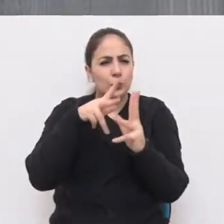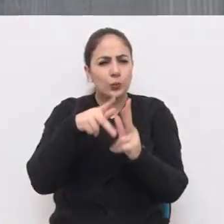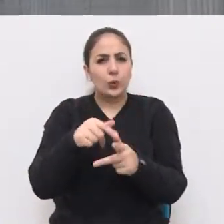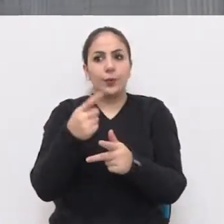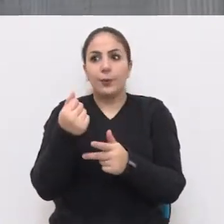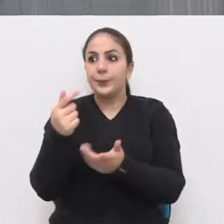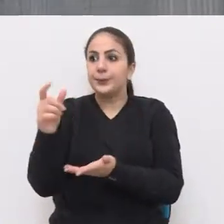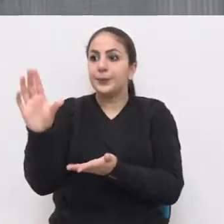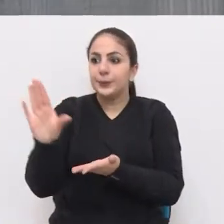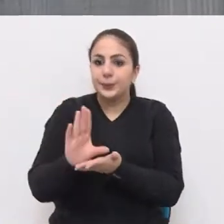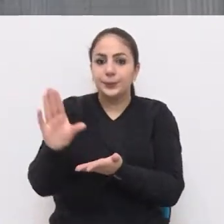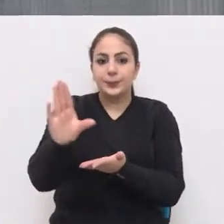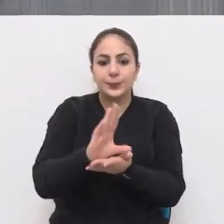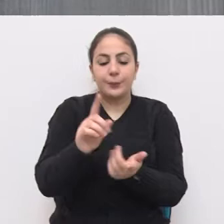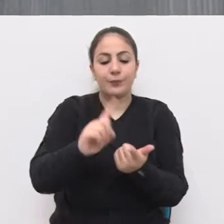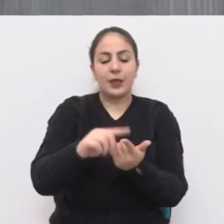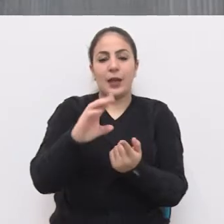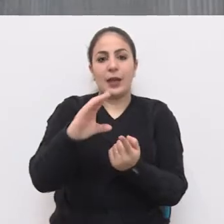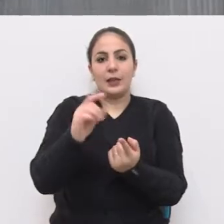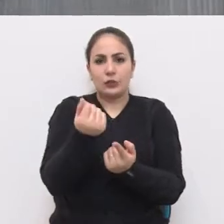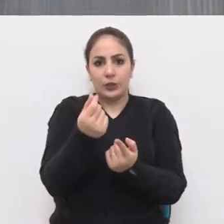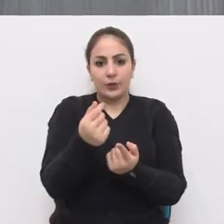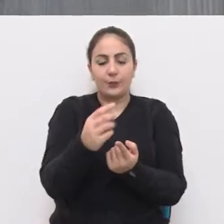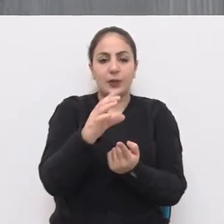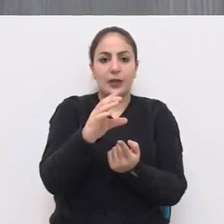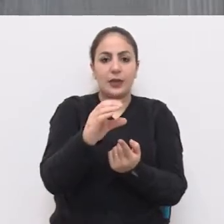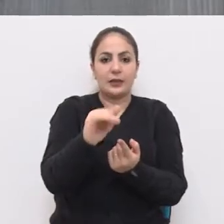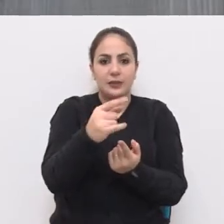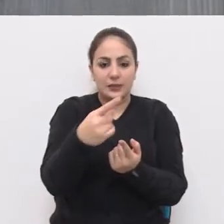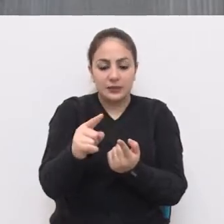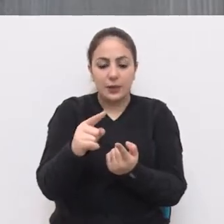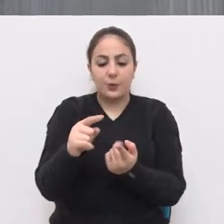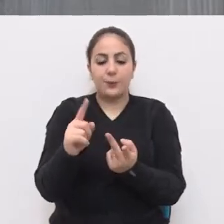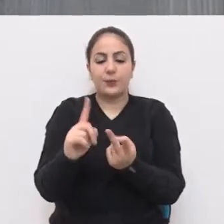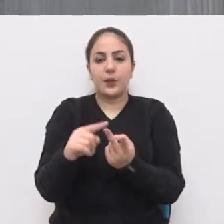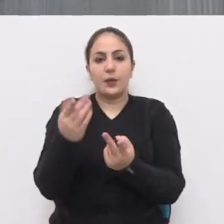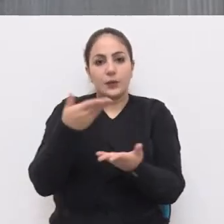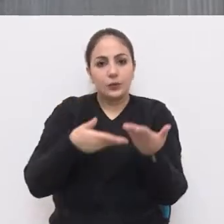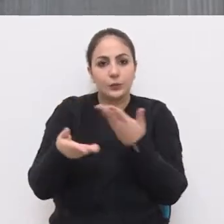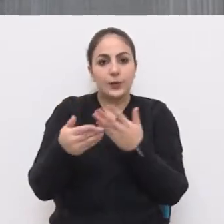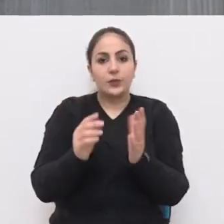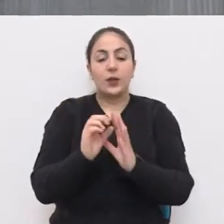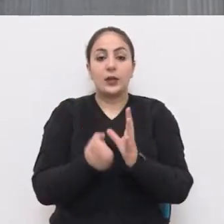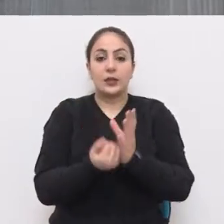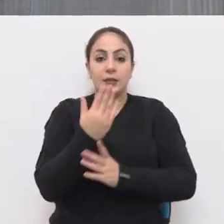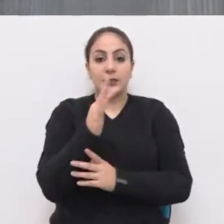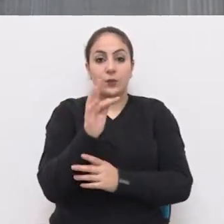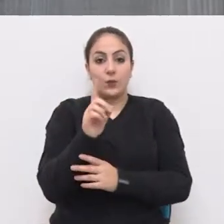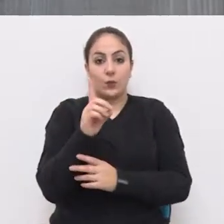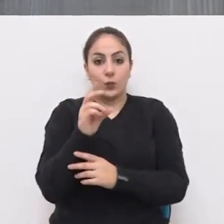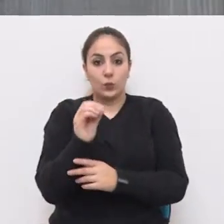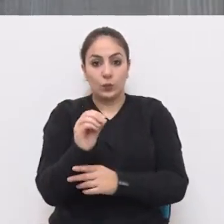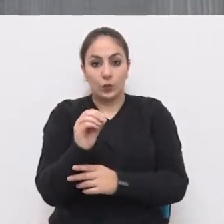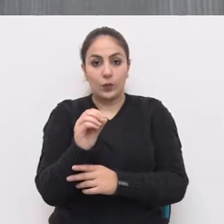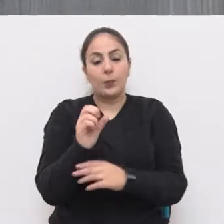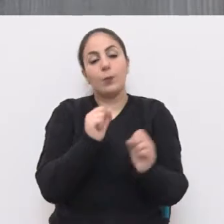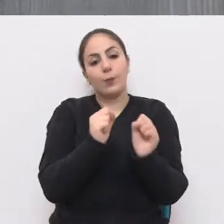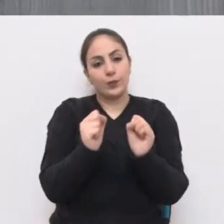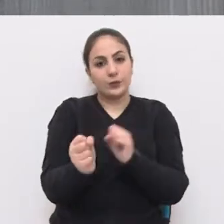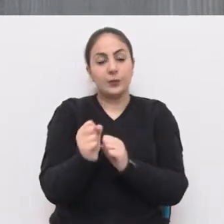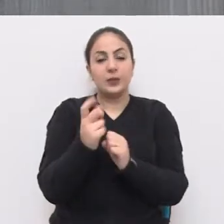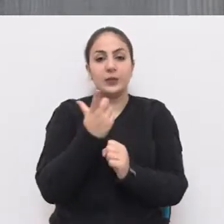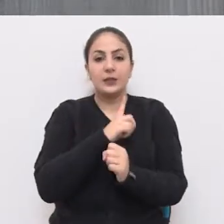de recursos, castração, atendimentos, e com a criação do fundo possibilitaria para eles ter